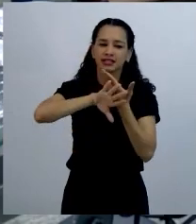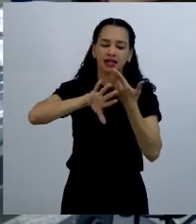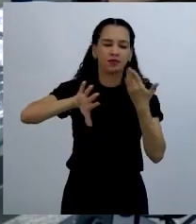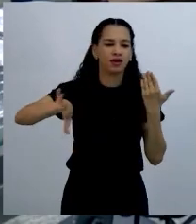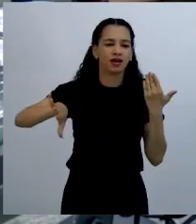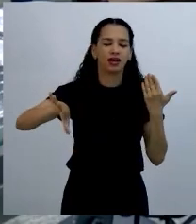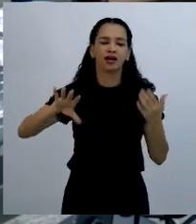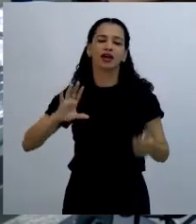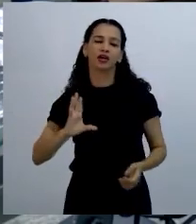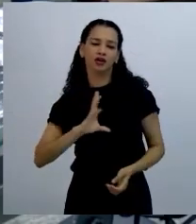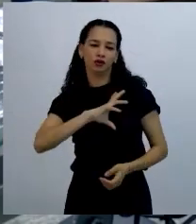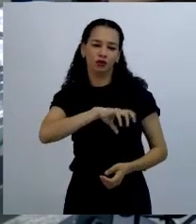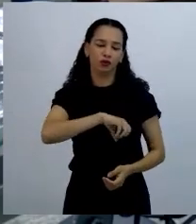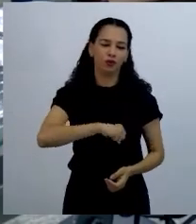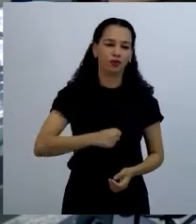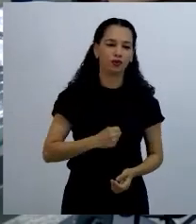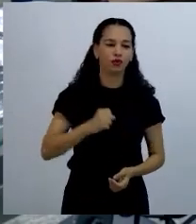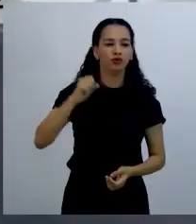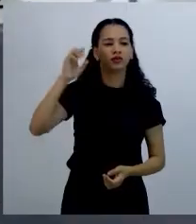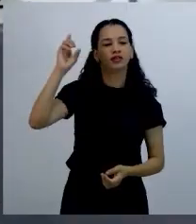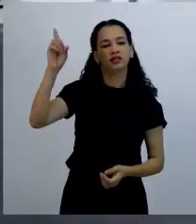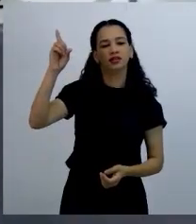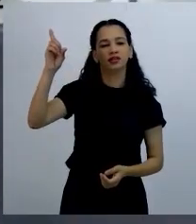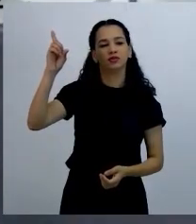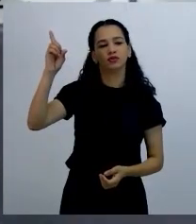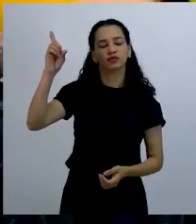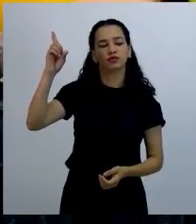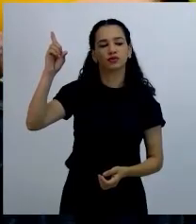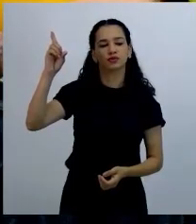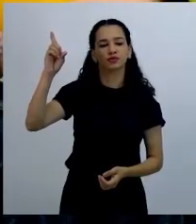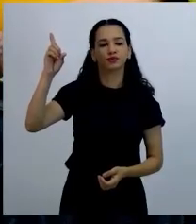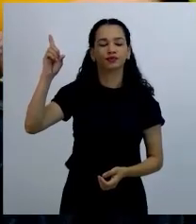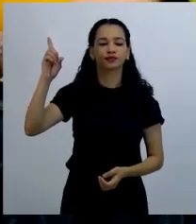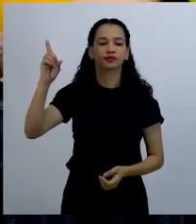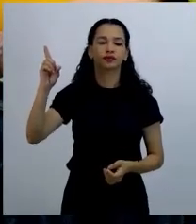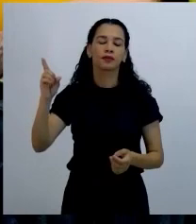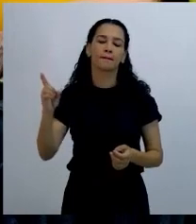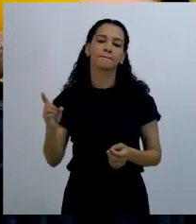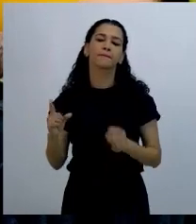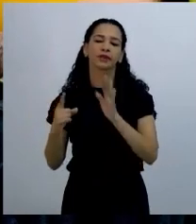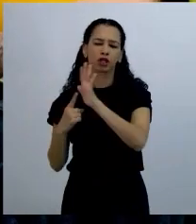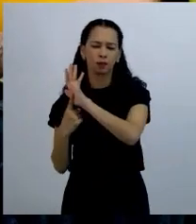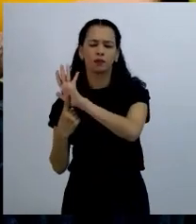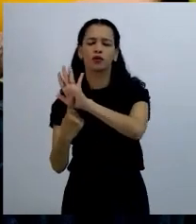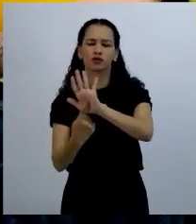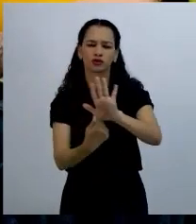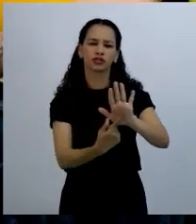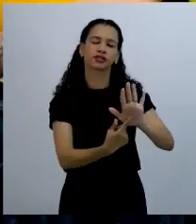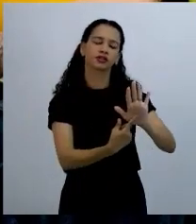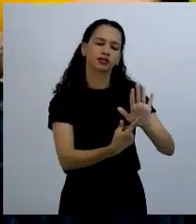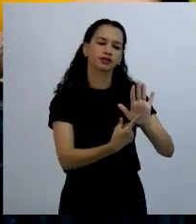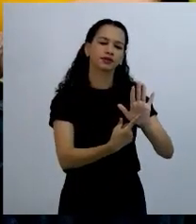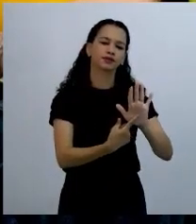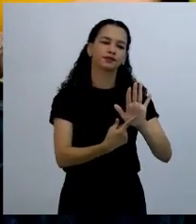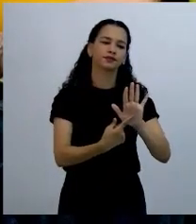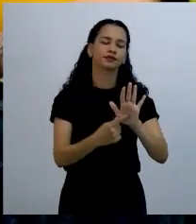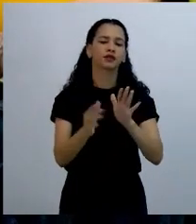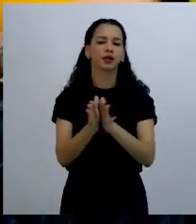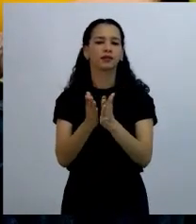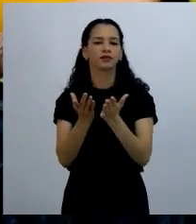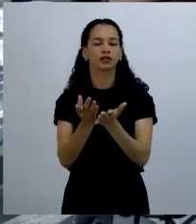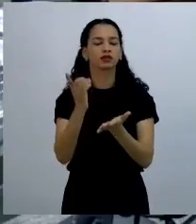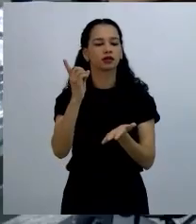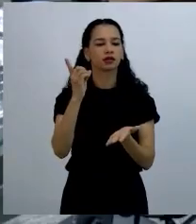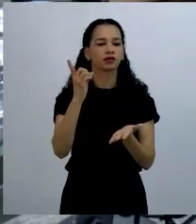texto que é o texto de Romanos o apóstolo Paulo Deixa claro que a sua certeza avance um pouco mais por